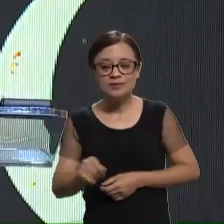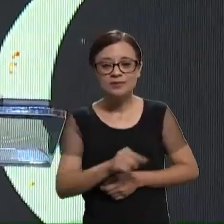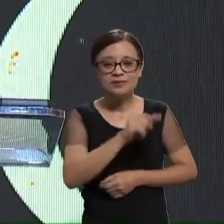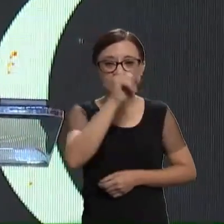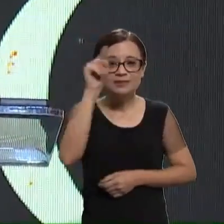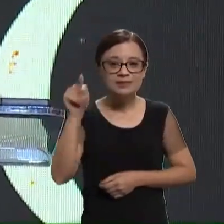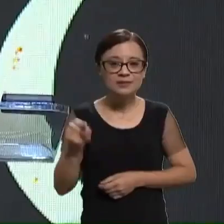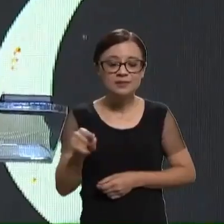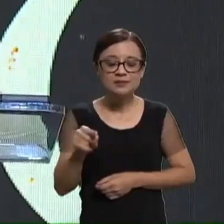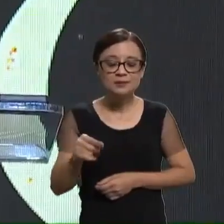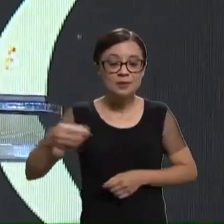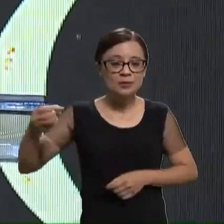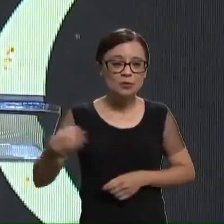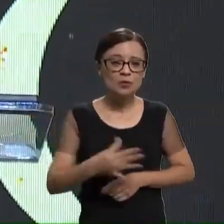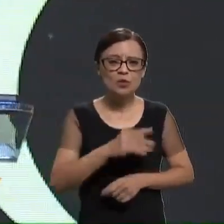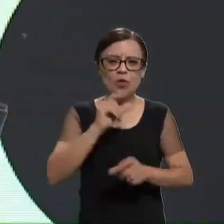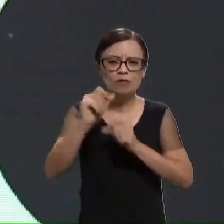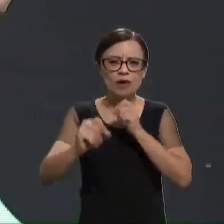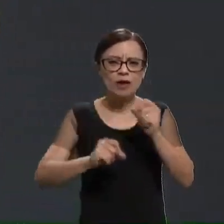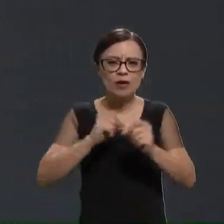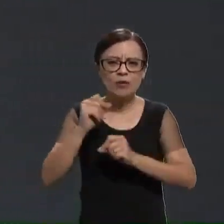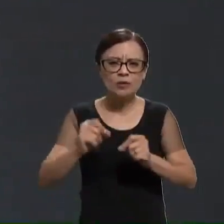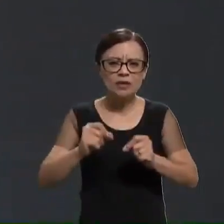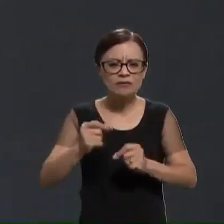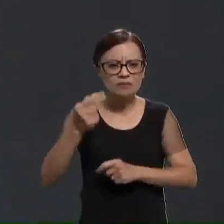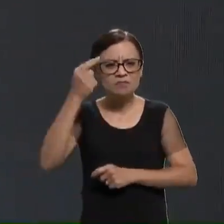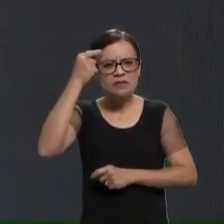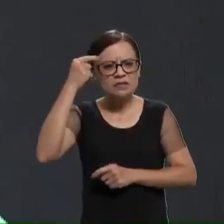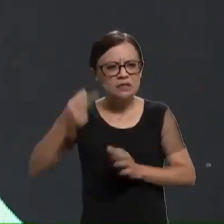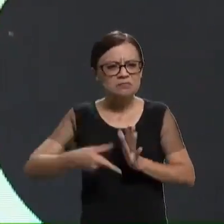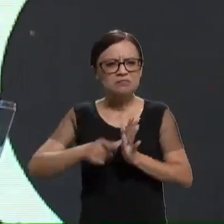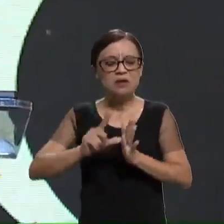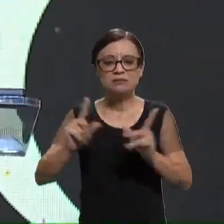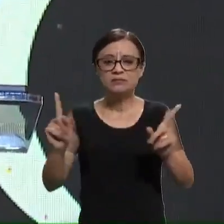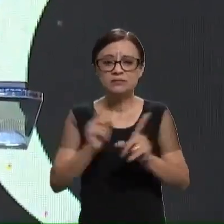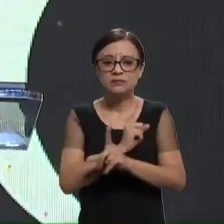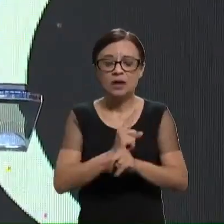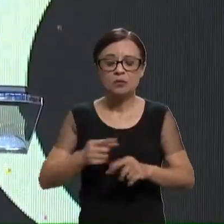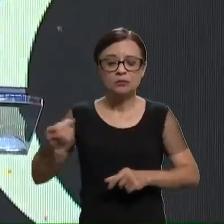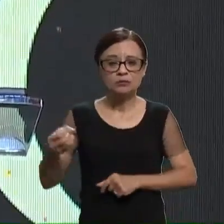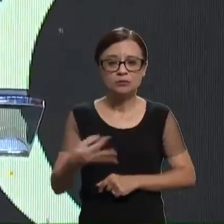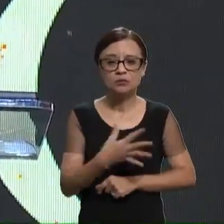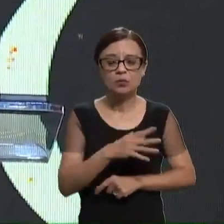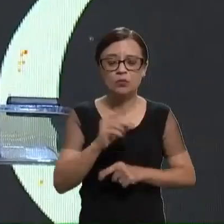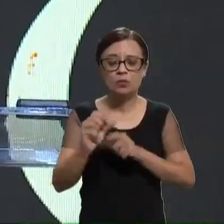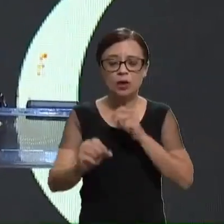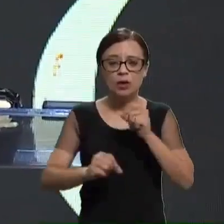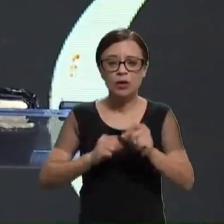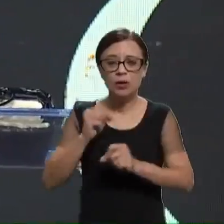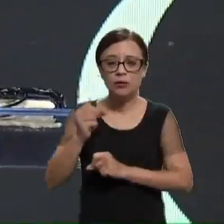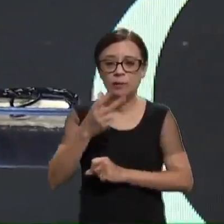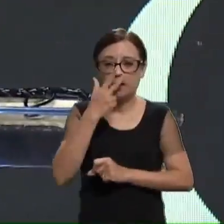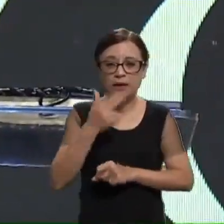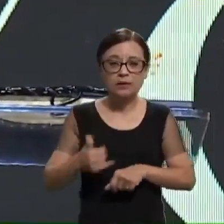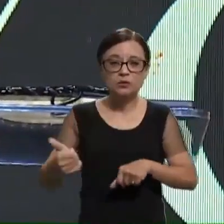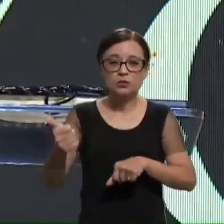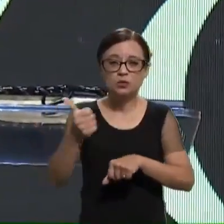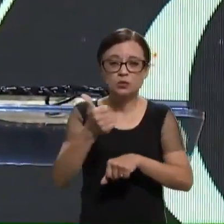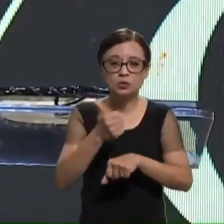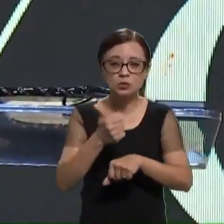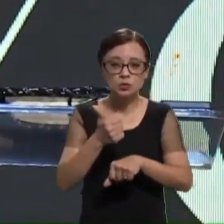novo é algo que não foi pensado antes, o novo é algo que substitui